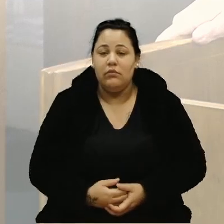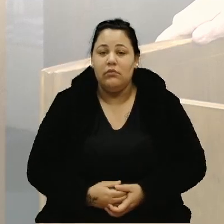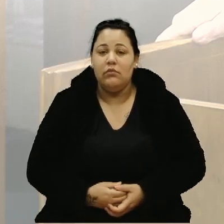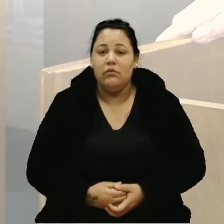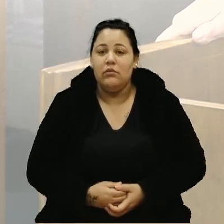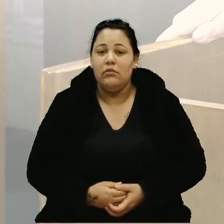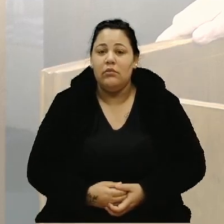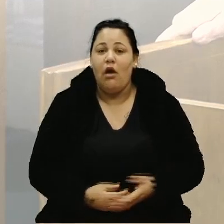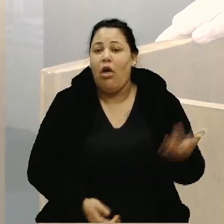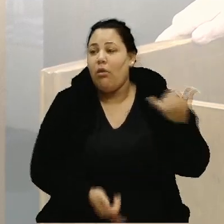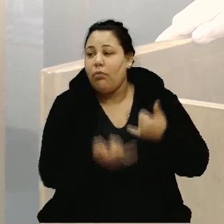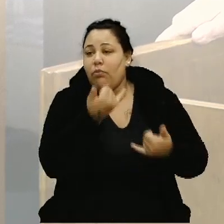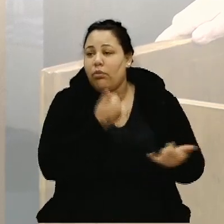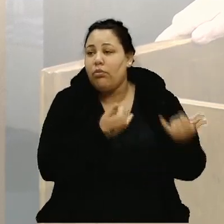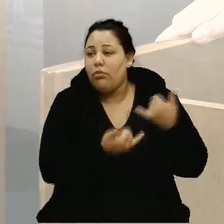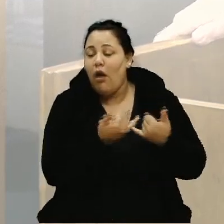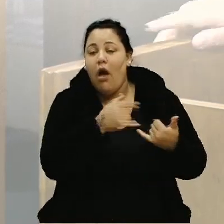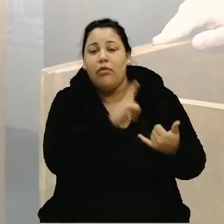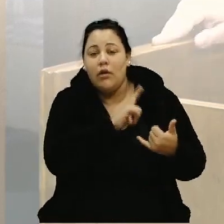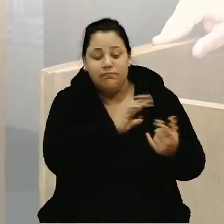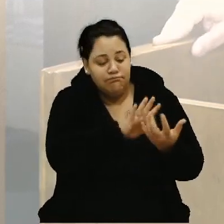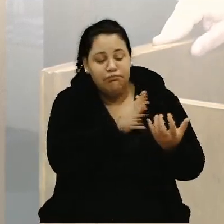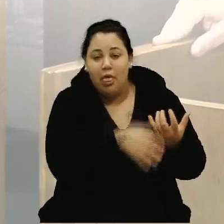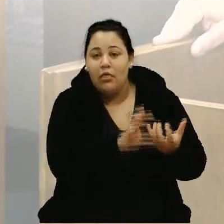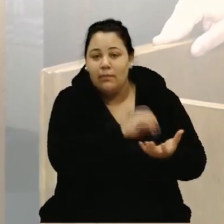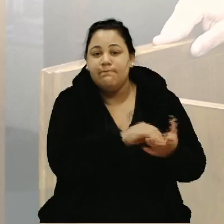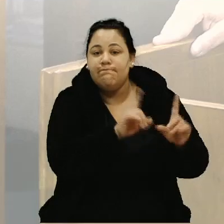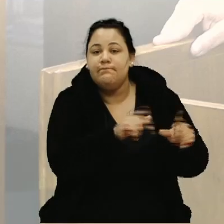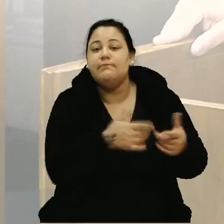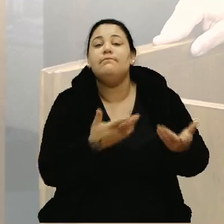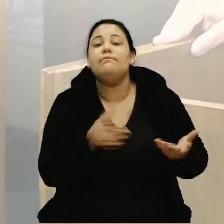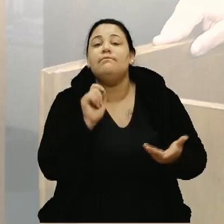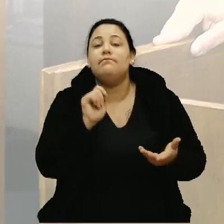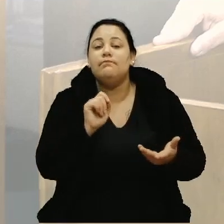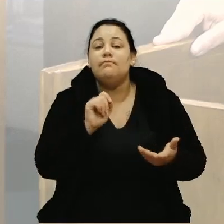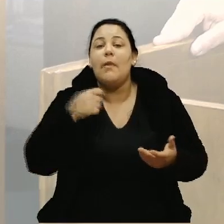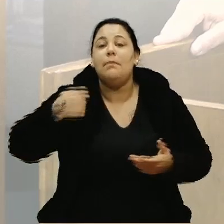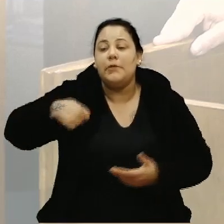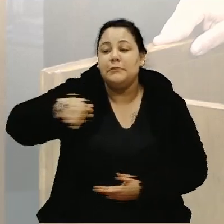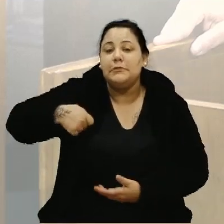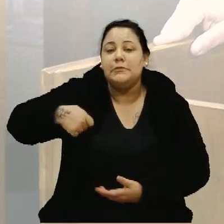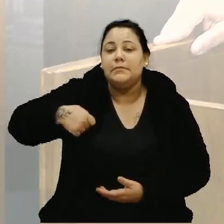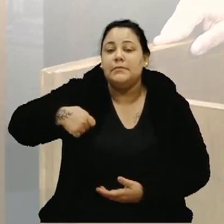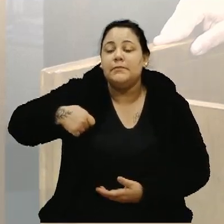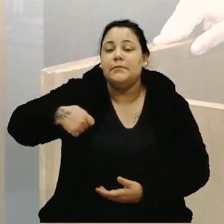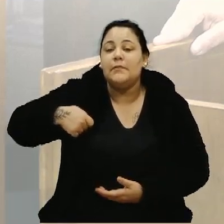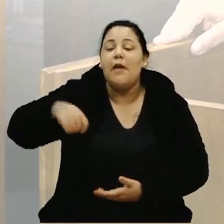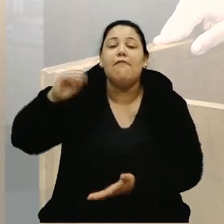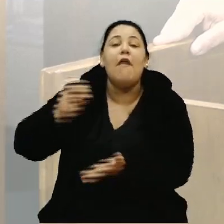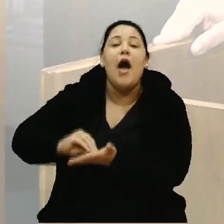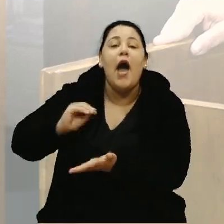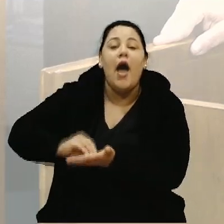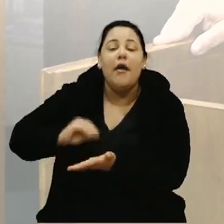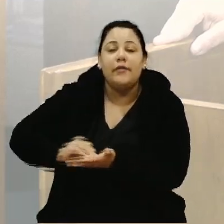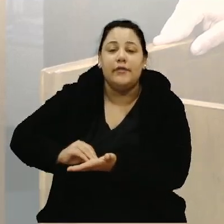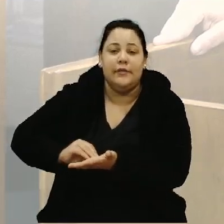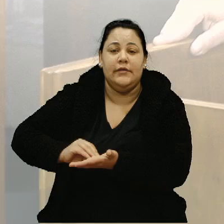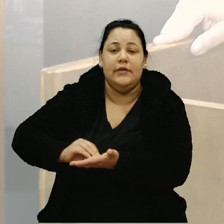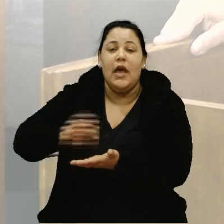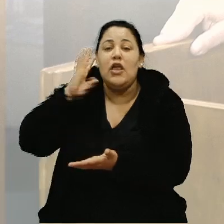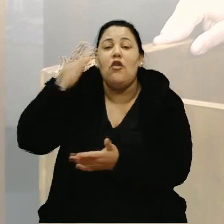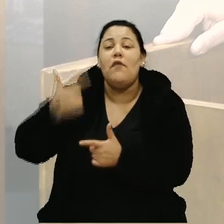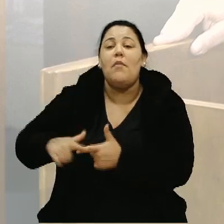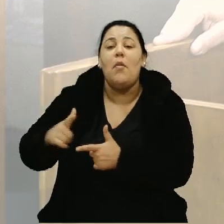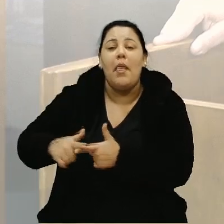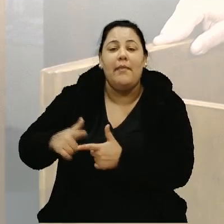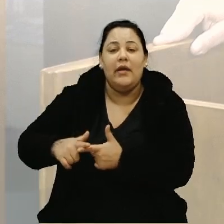A informação que nós temos da Codeca é que precisa ainda ser resolvido alguns